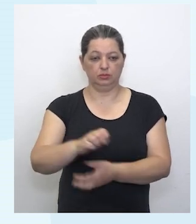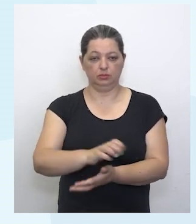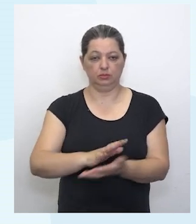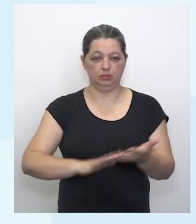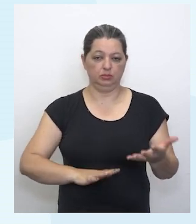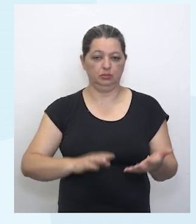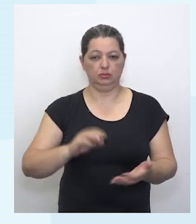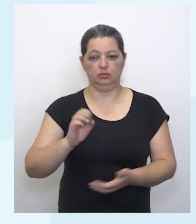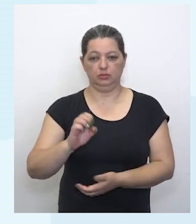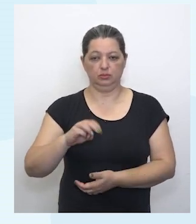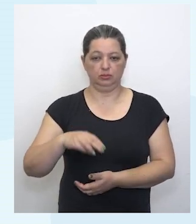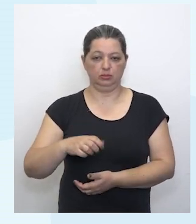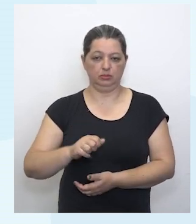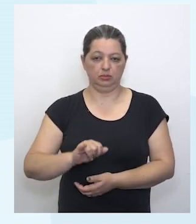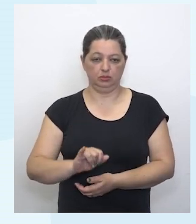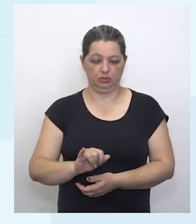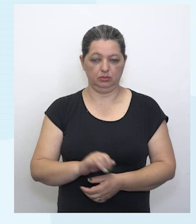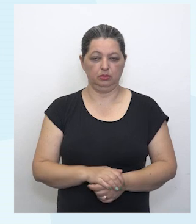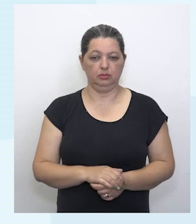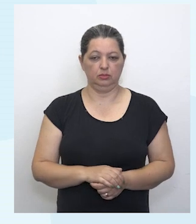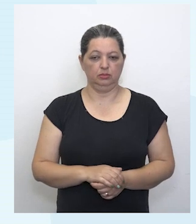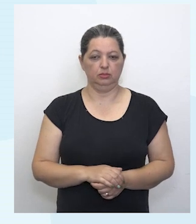e posteriormente do